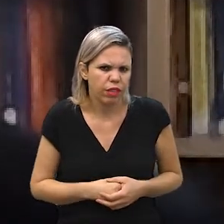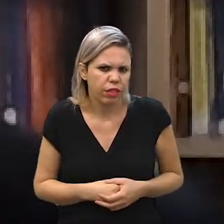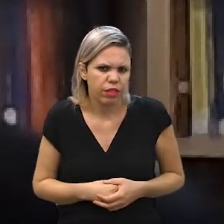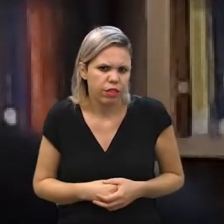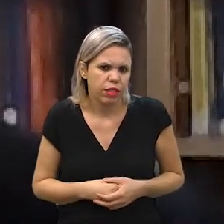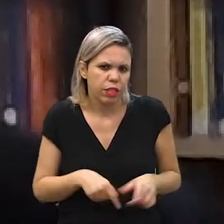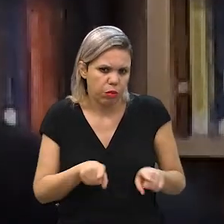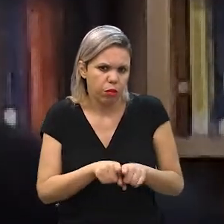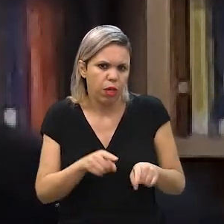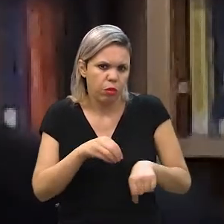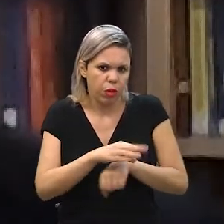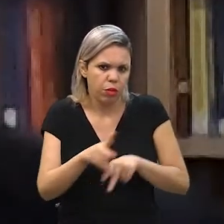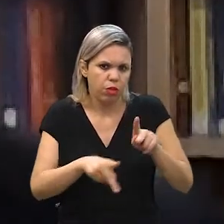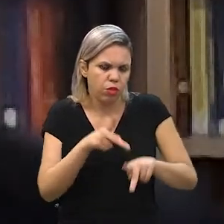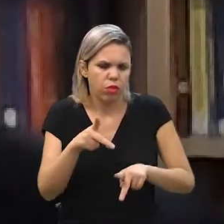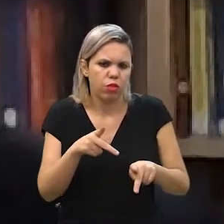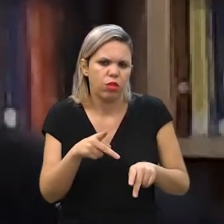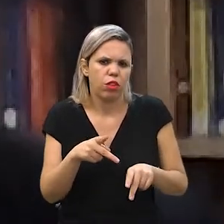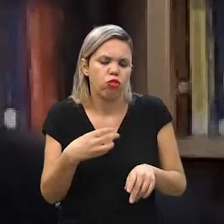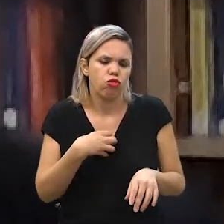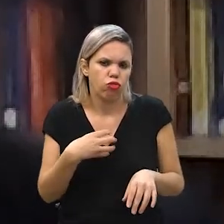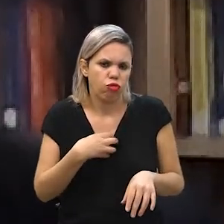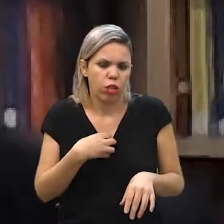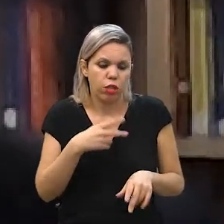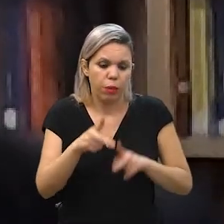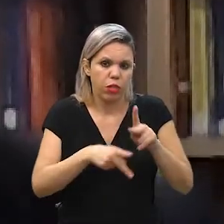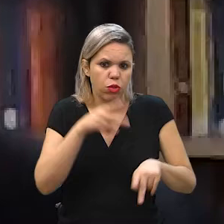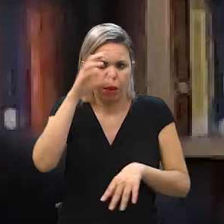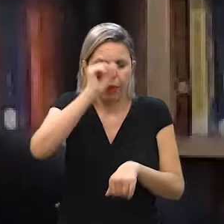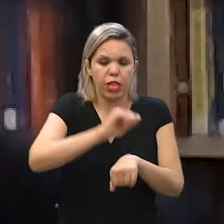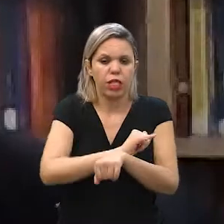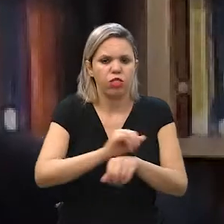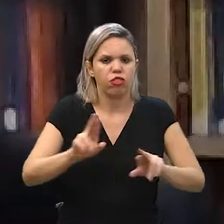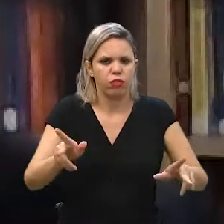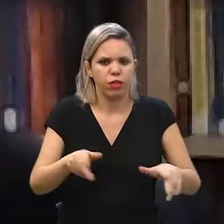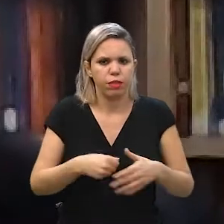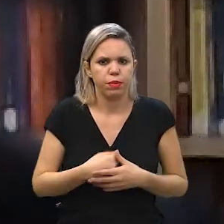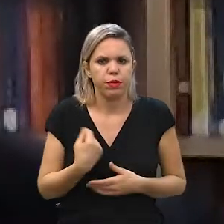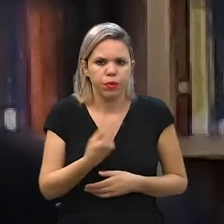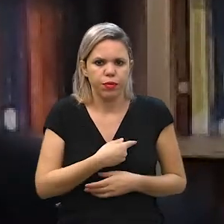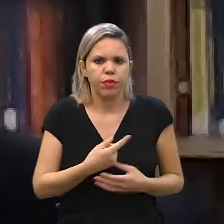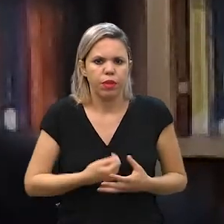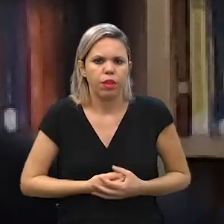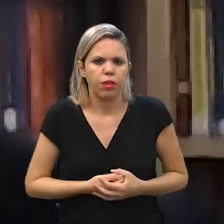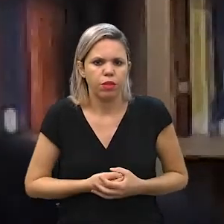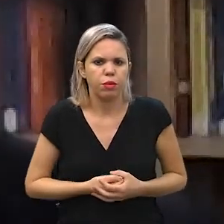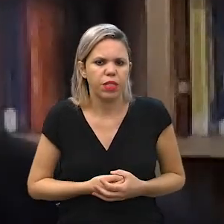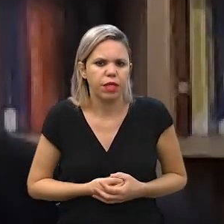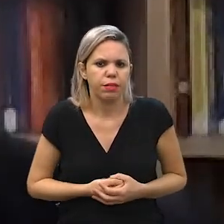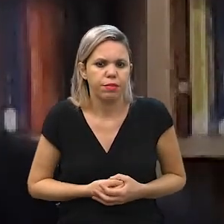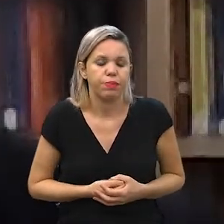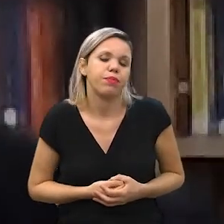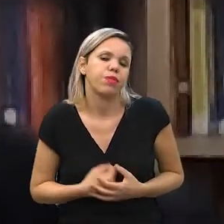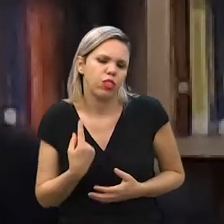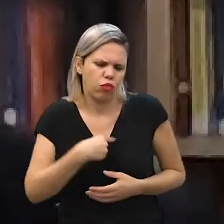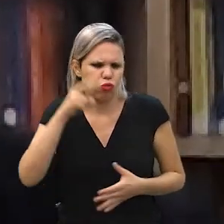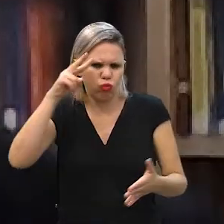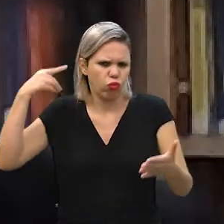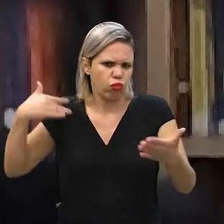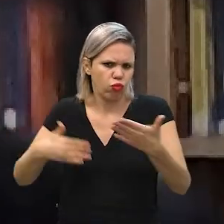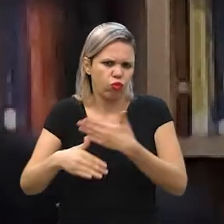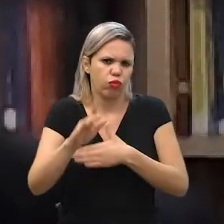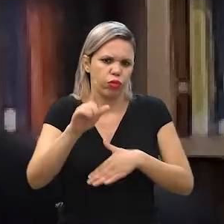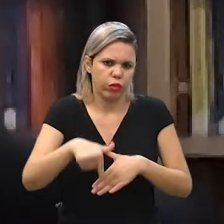associado também, muitas vezes, ao modo pelo qual eles aprendem essa matemática, né? A gente vem, historicamente, de um currículo que ele